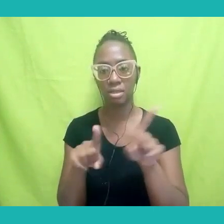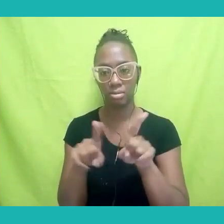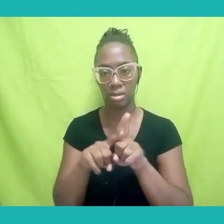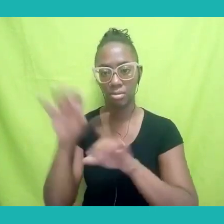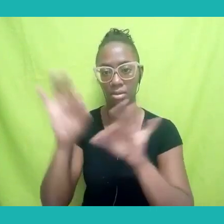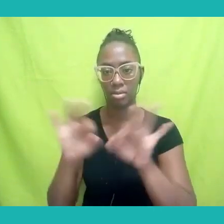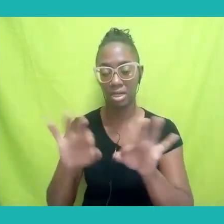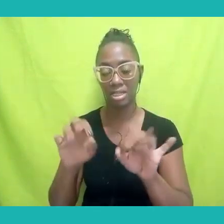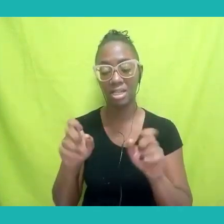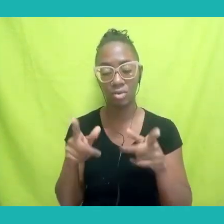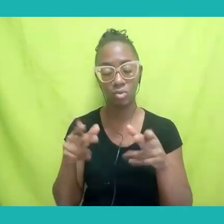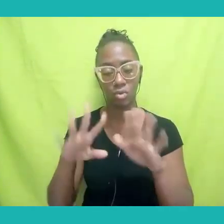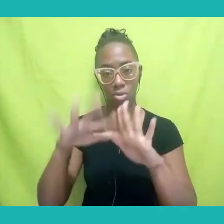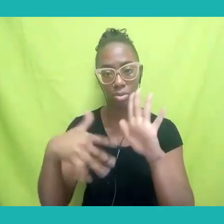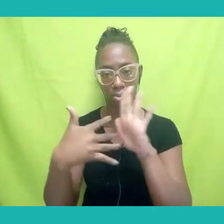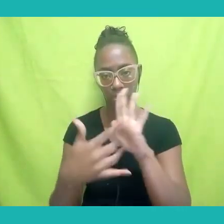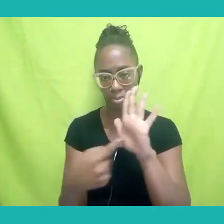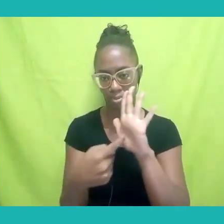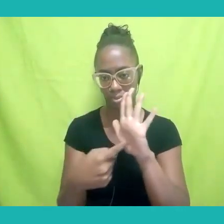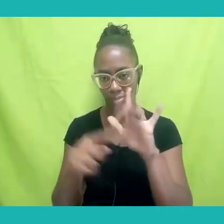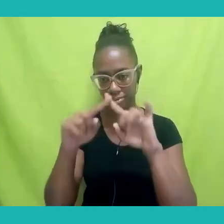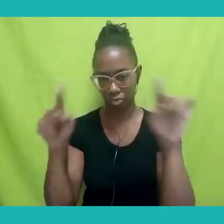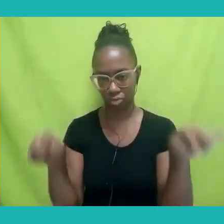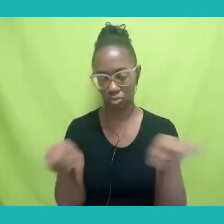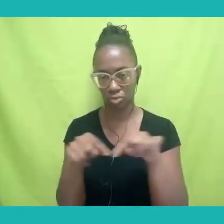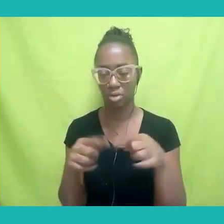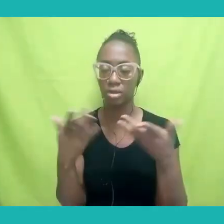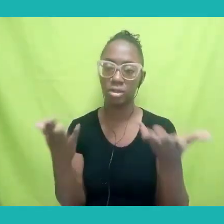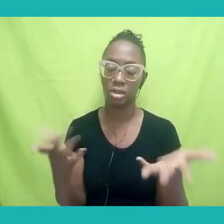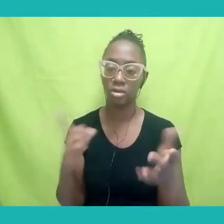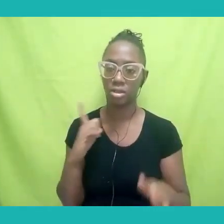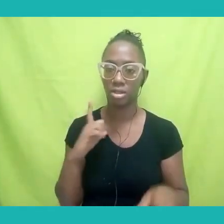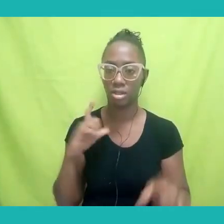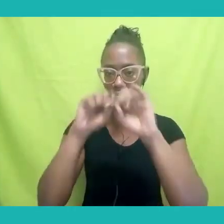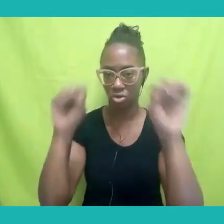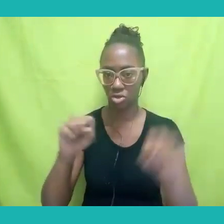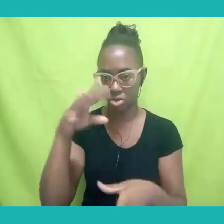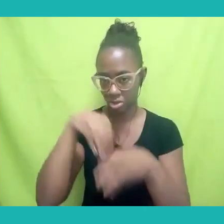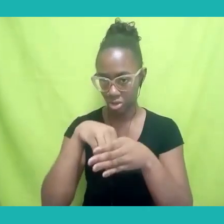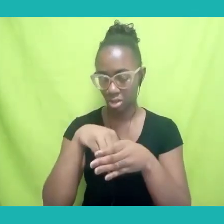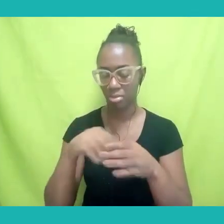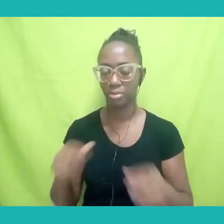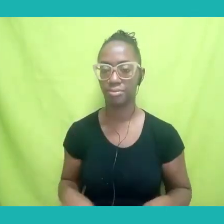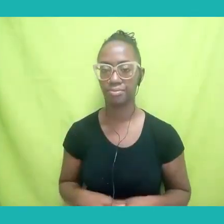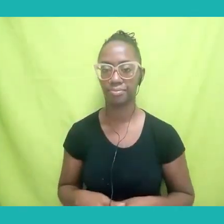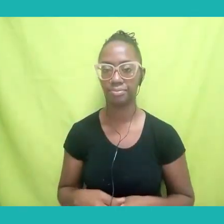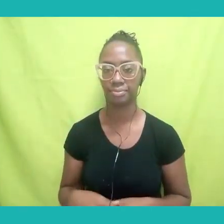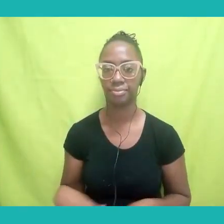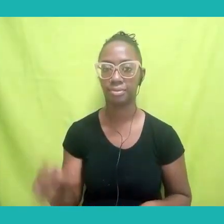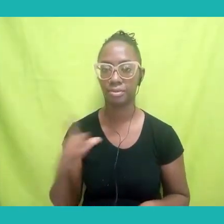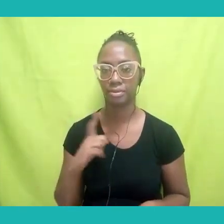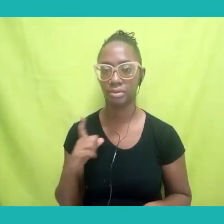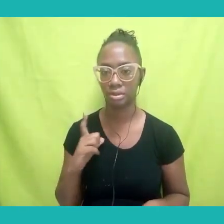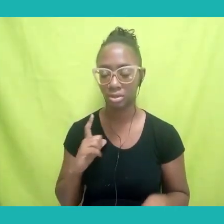quadro que está na tela, né? Nós temos dentro desse sistema as parcelas que